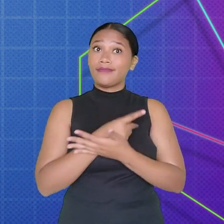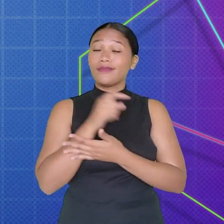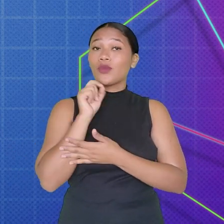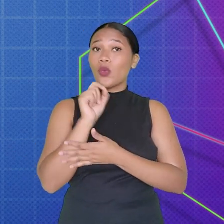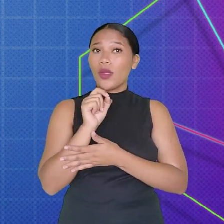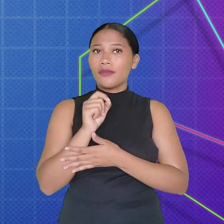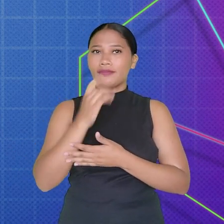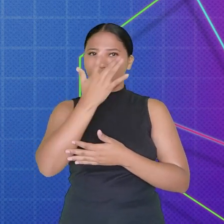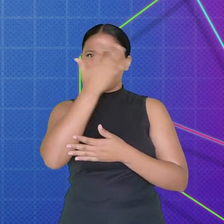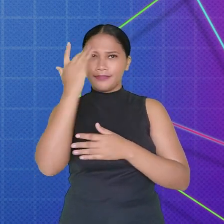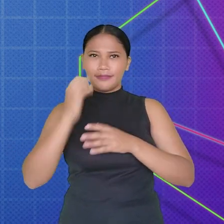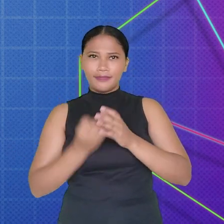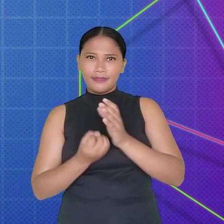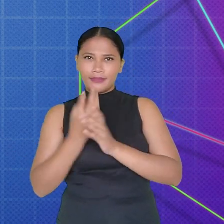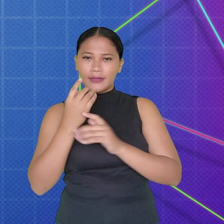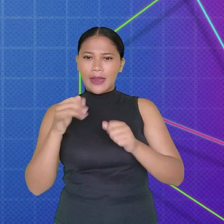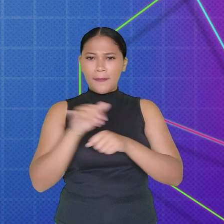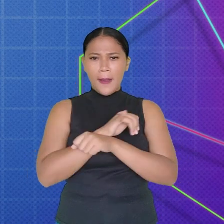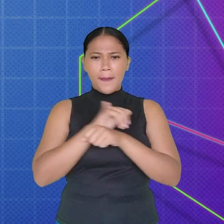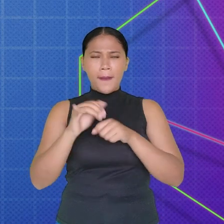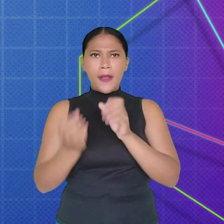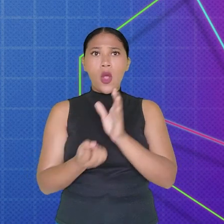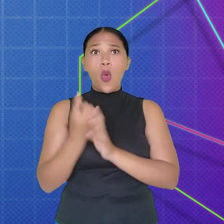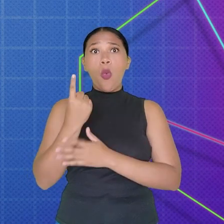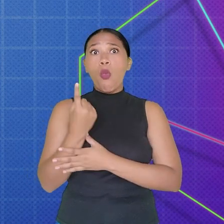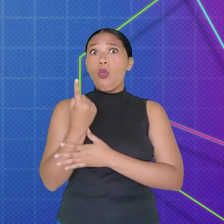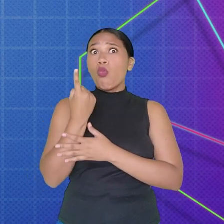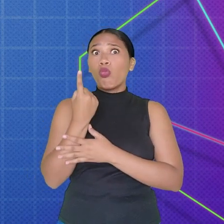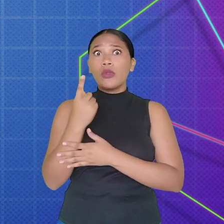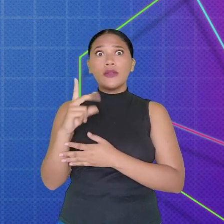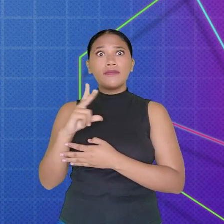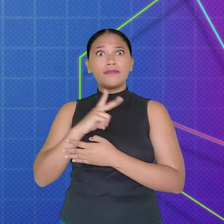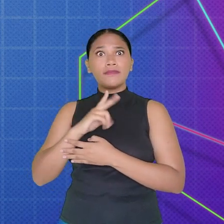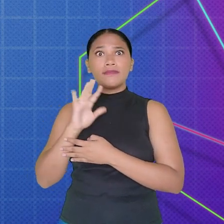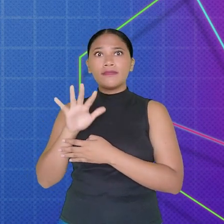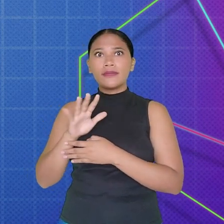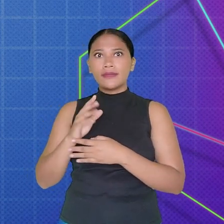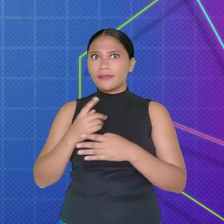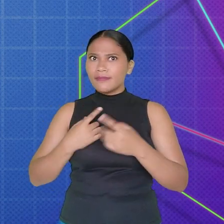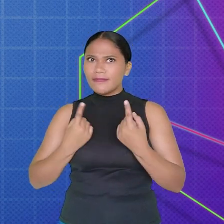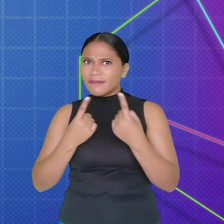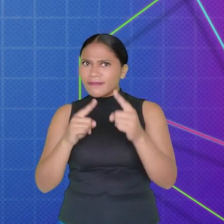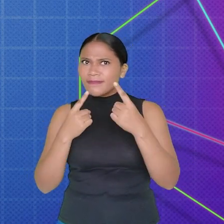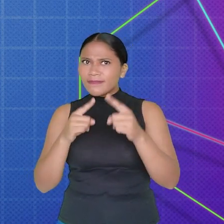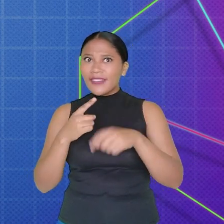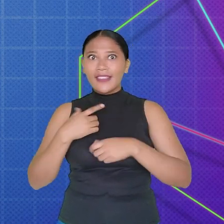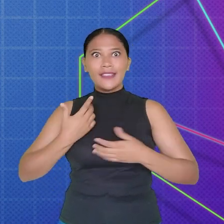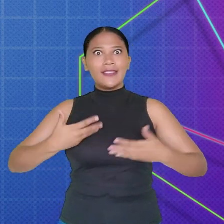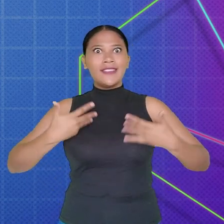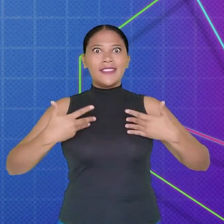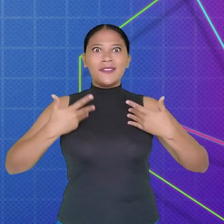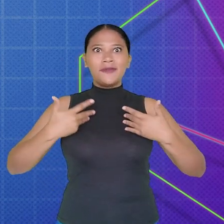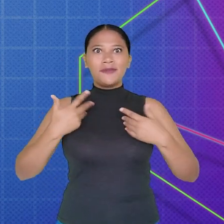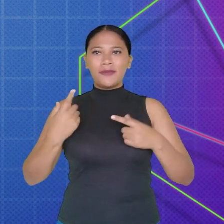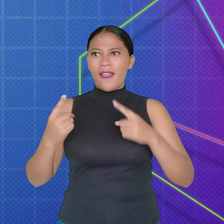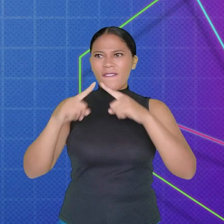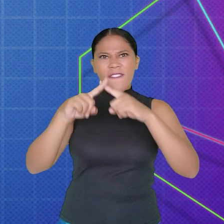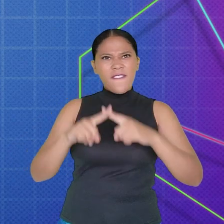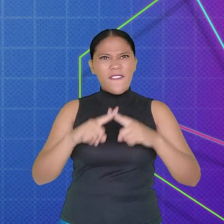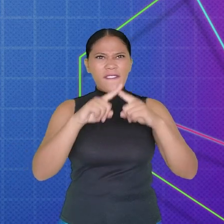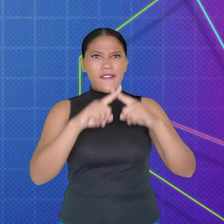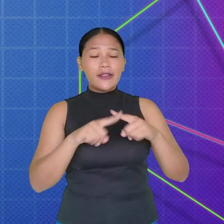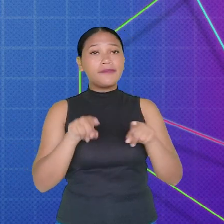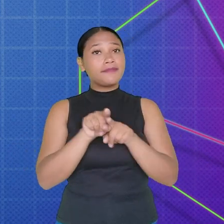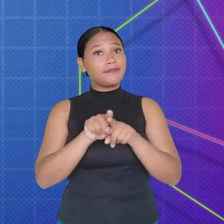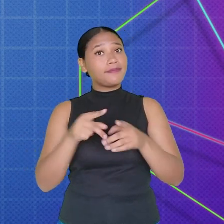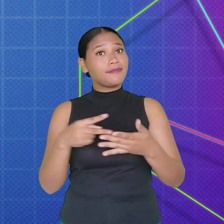os desenvolvedores podem criar mecânicas de jogo únicas e emocionantes, com desafios contra o tempo, competições entre jogadores